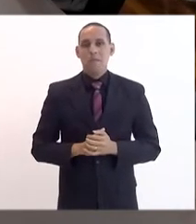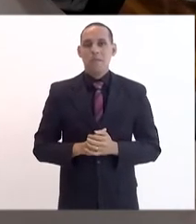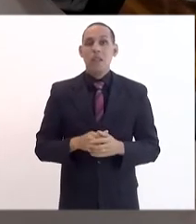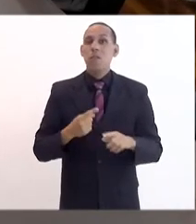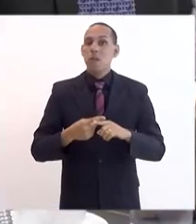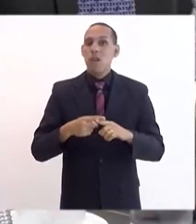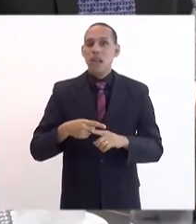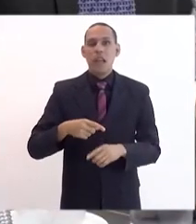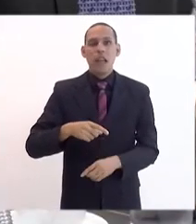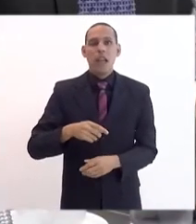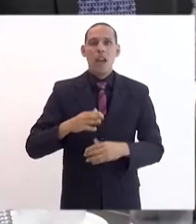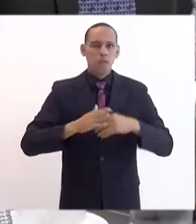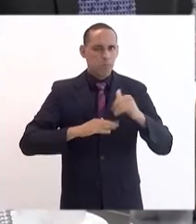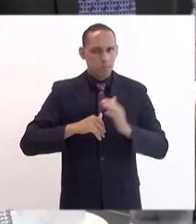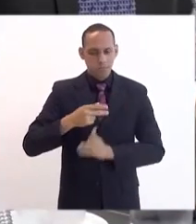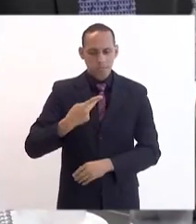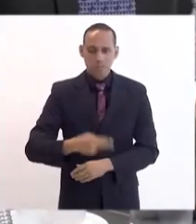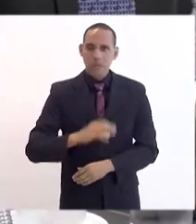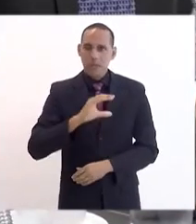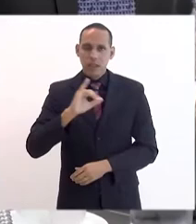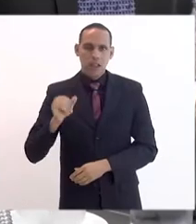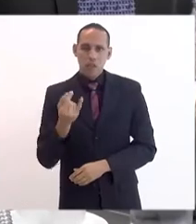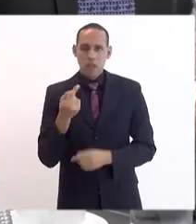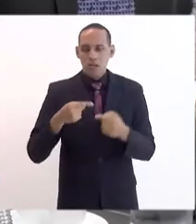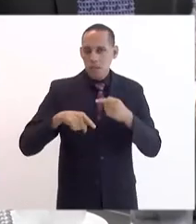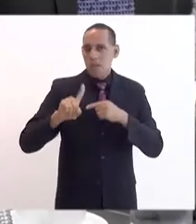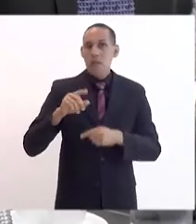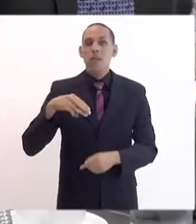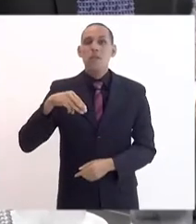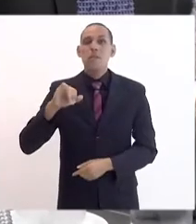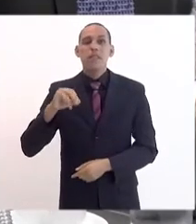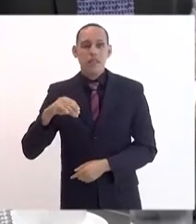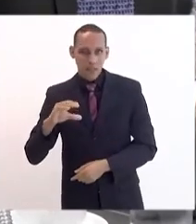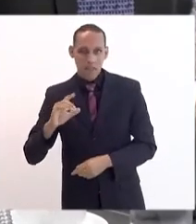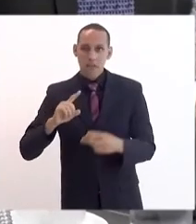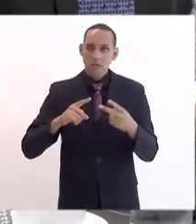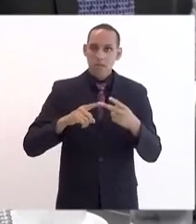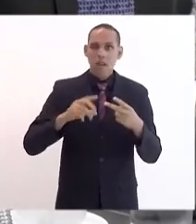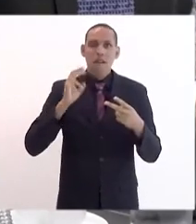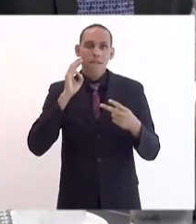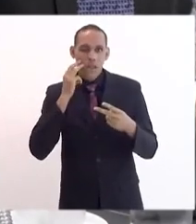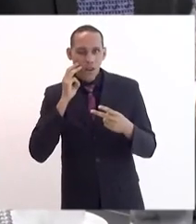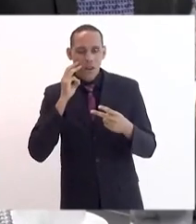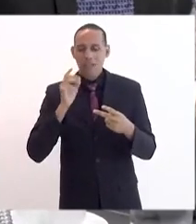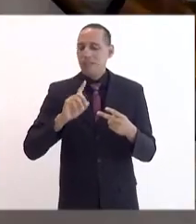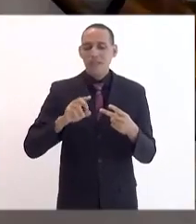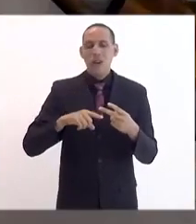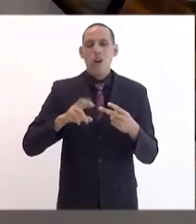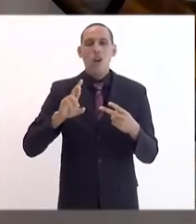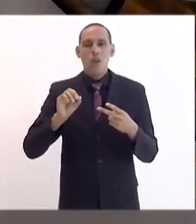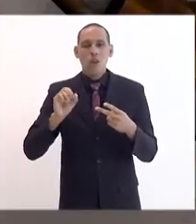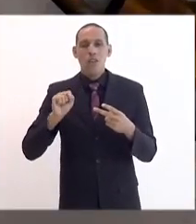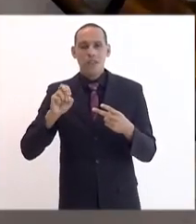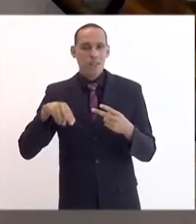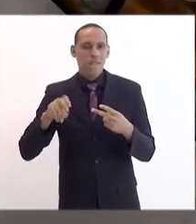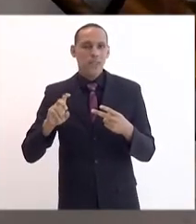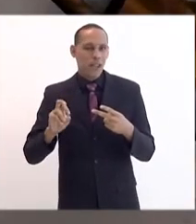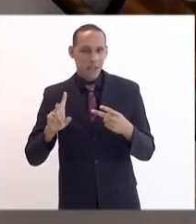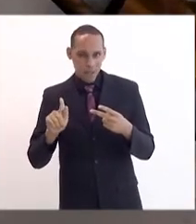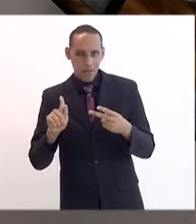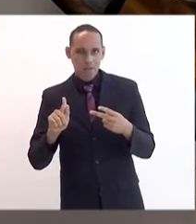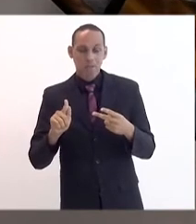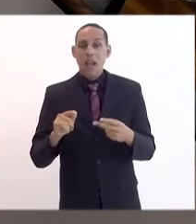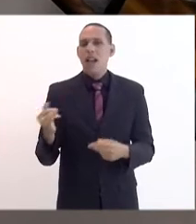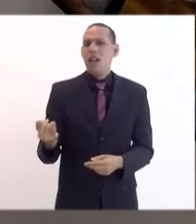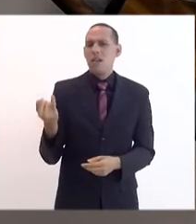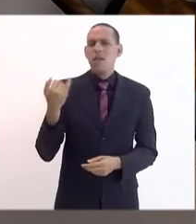é competência da CCJ falar do assunto. Deputado Mink, depois deputado Valdec vota. Depois eu entendi